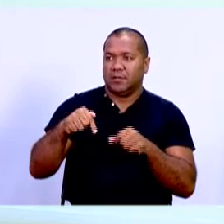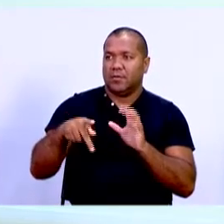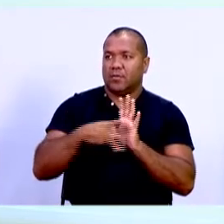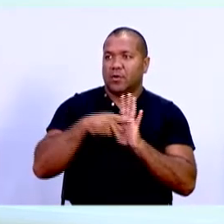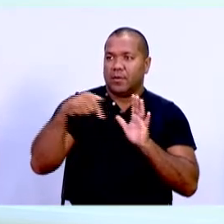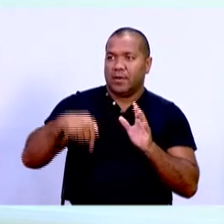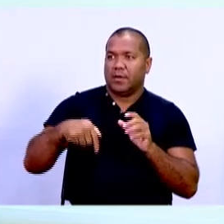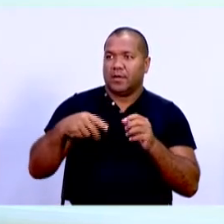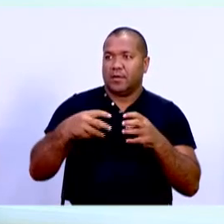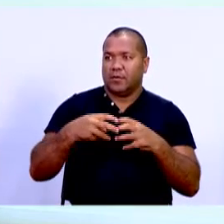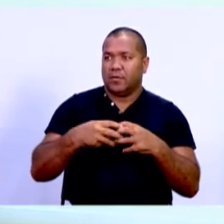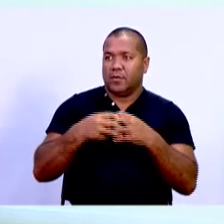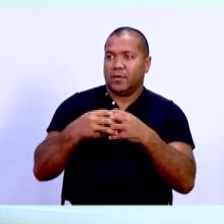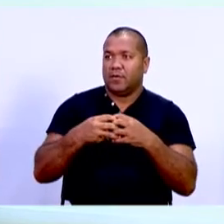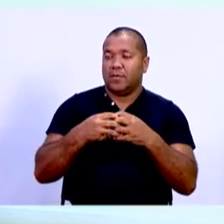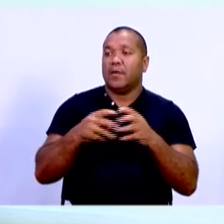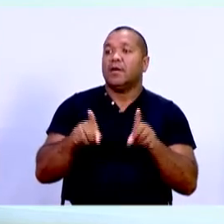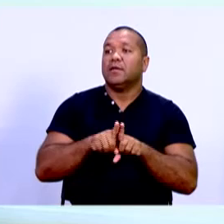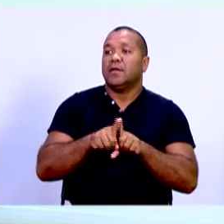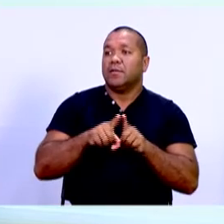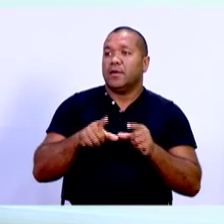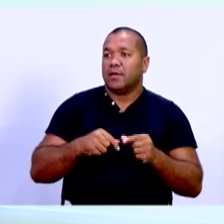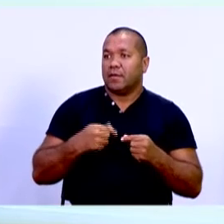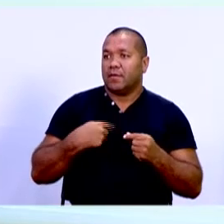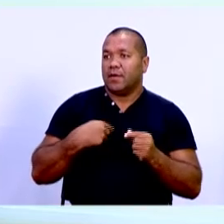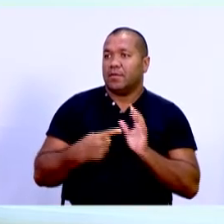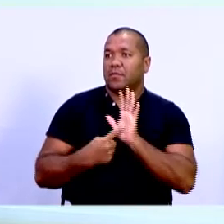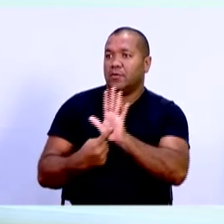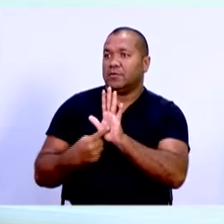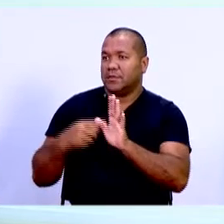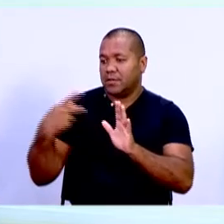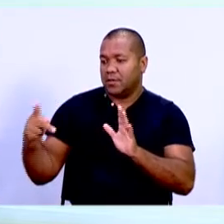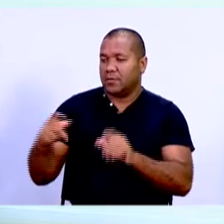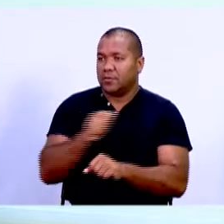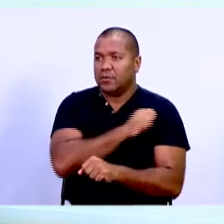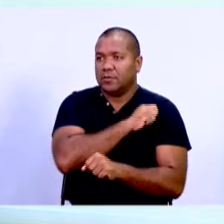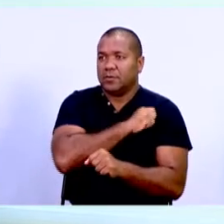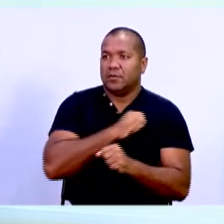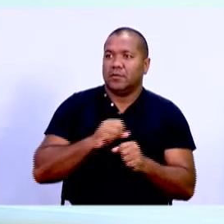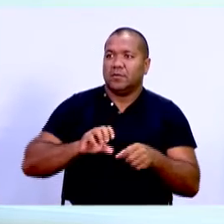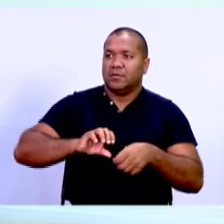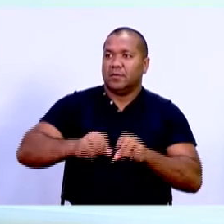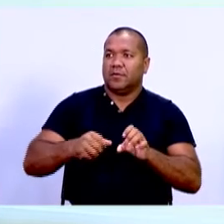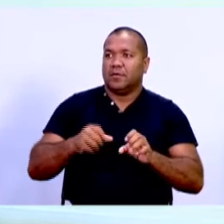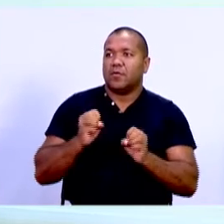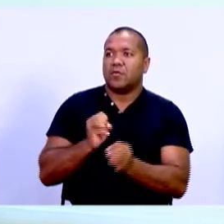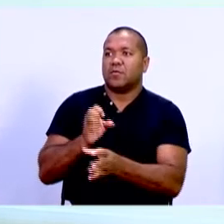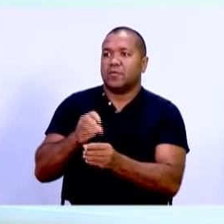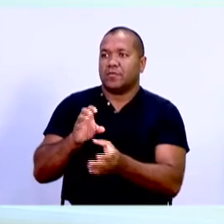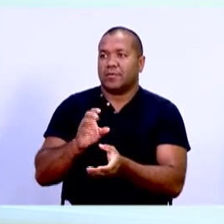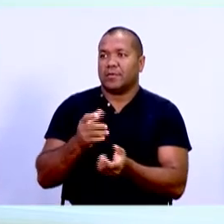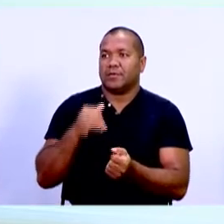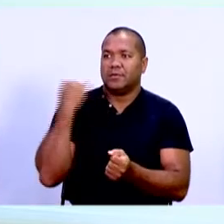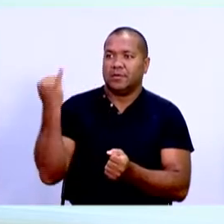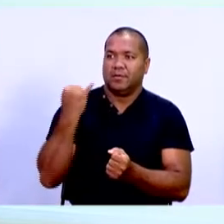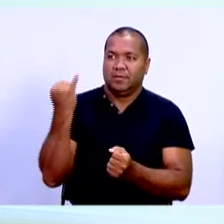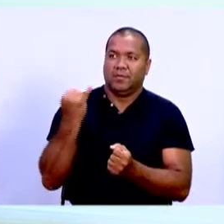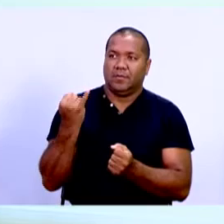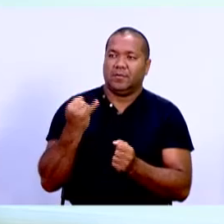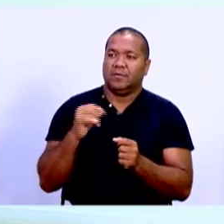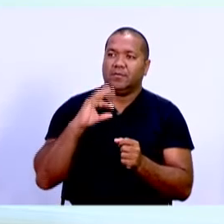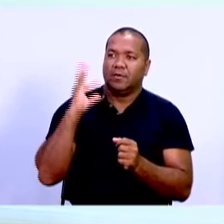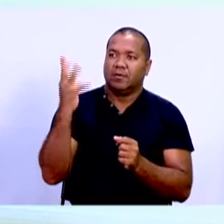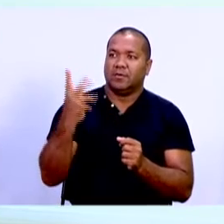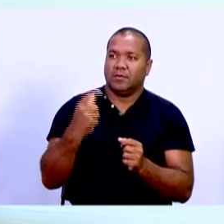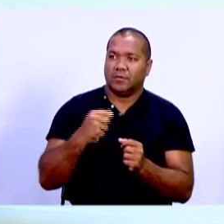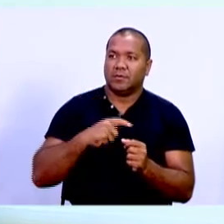vai refletir diretamente nos alunos, na formação, na qualidade do ensino, que isso é muito importante para todos,